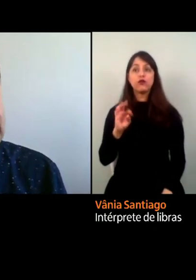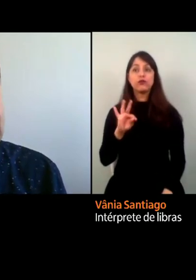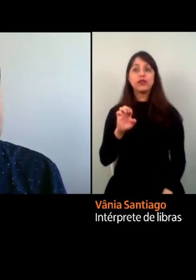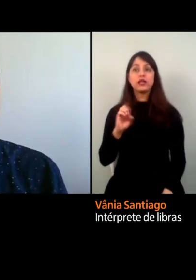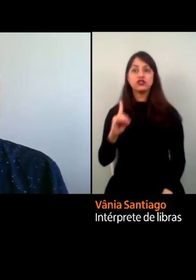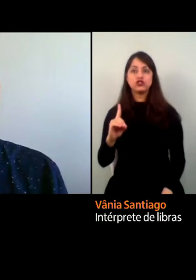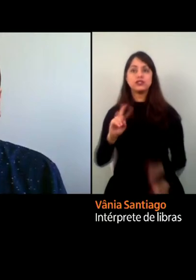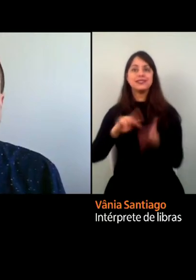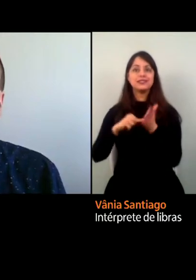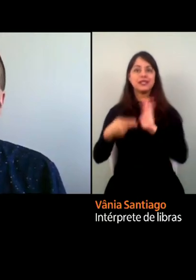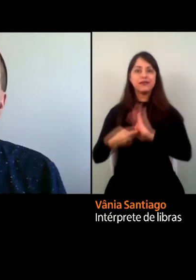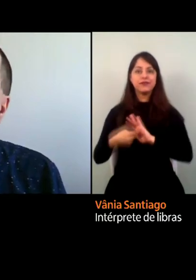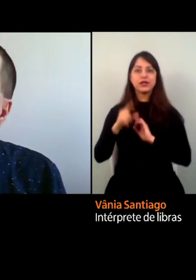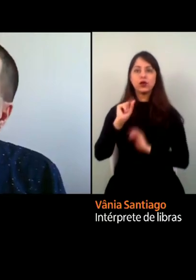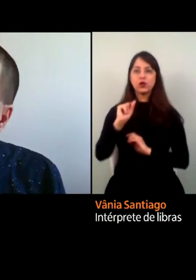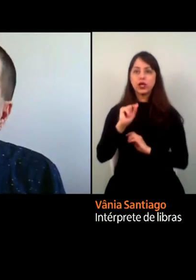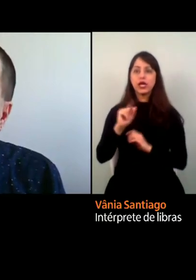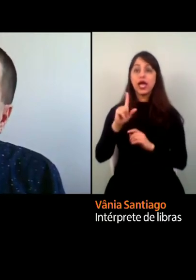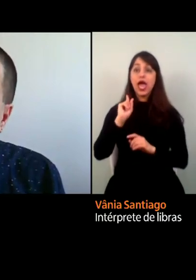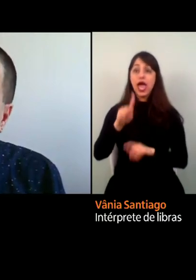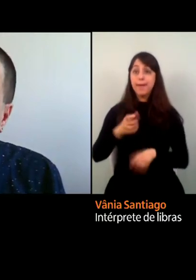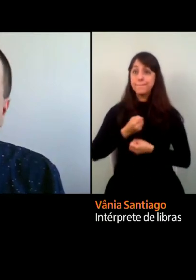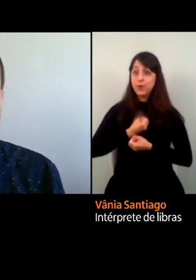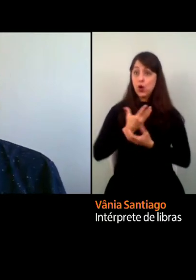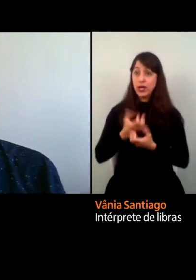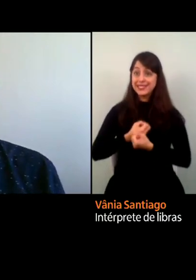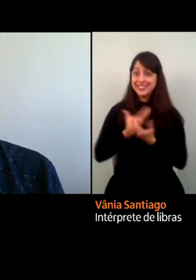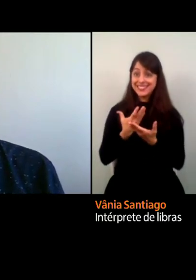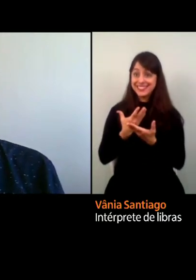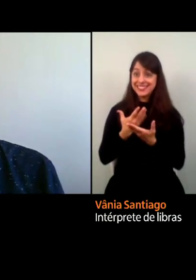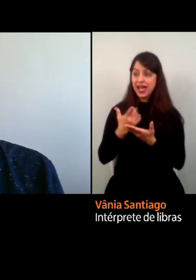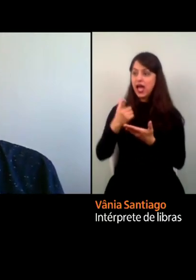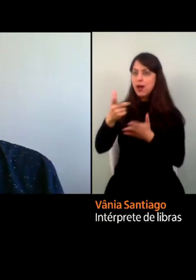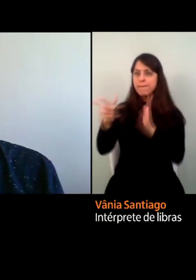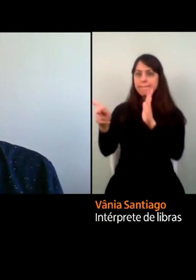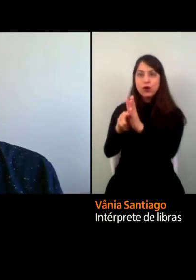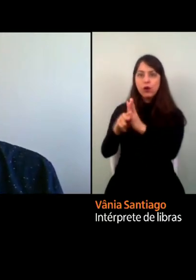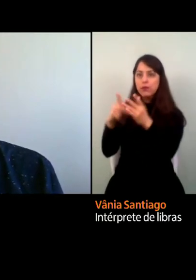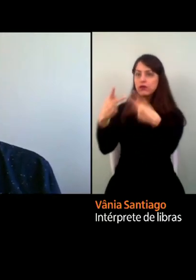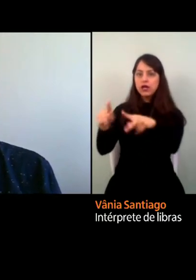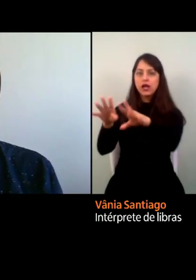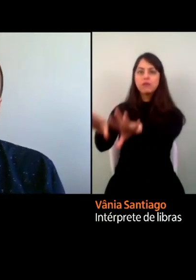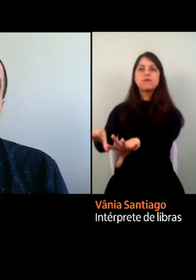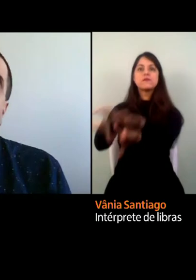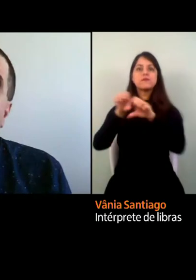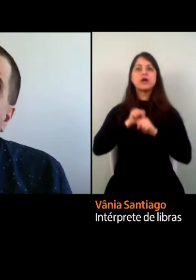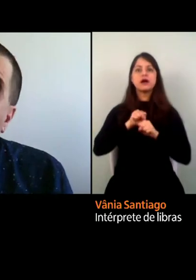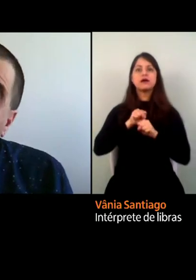da posse contra a propriedade. Fecha aspas.